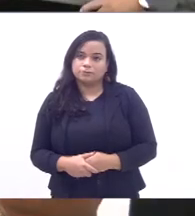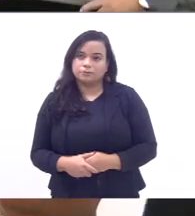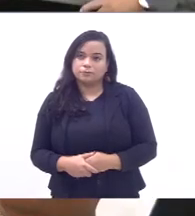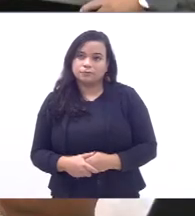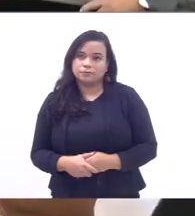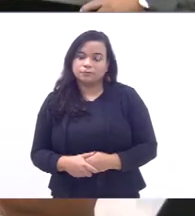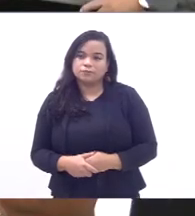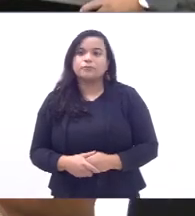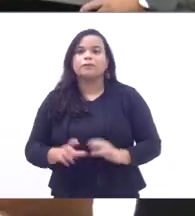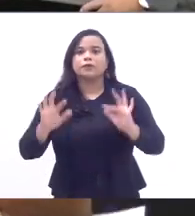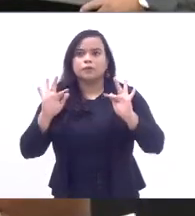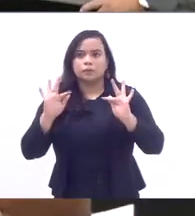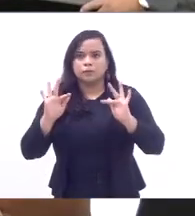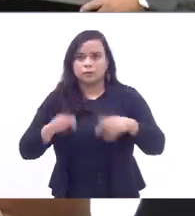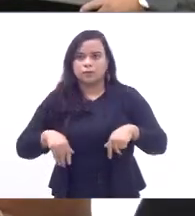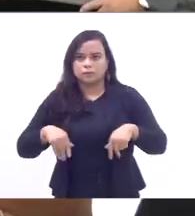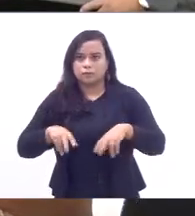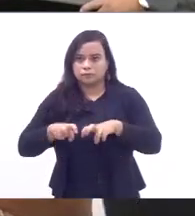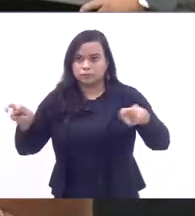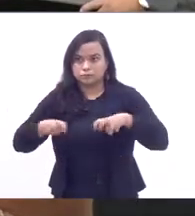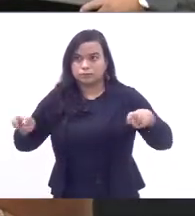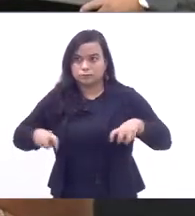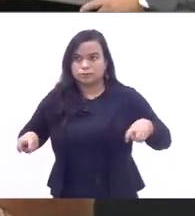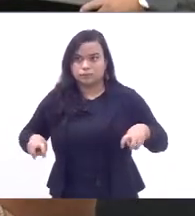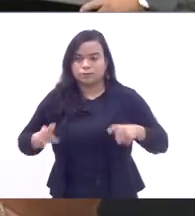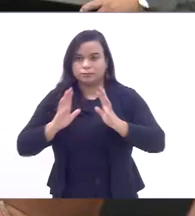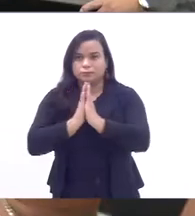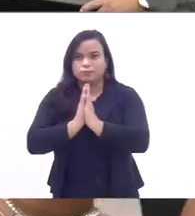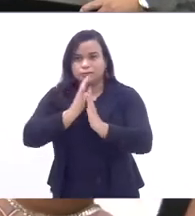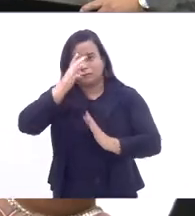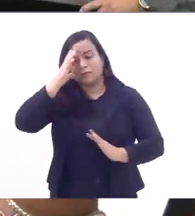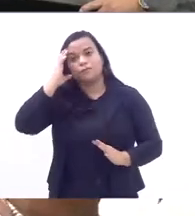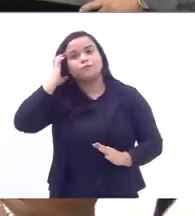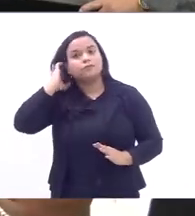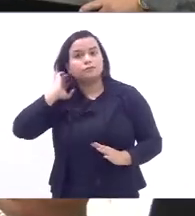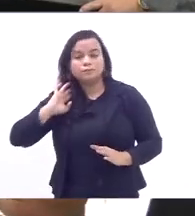Vamos só concluir os locais, por favor, os lugares.